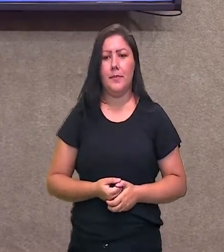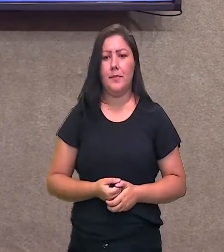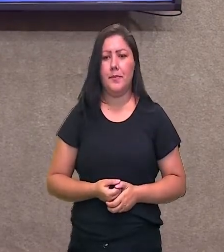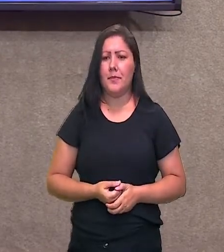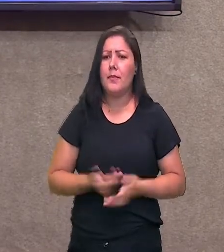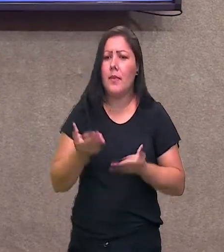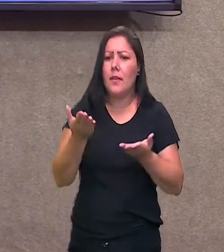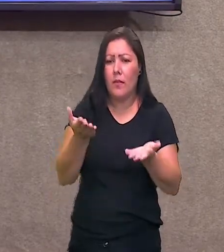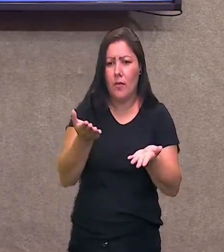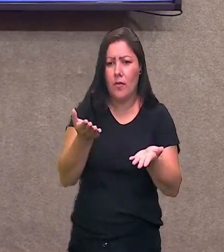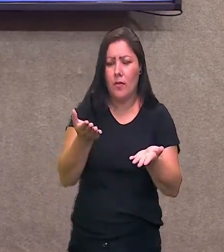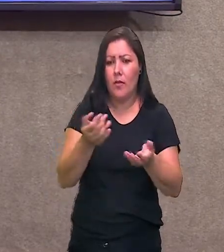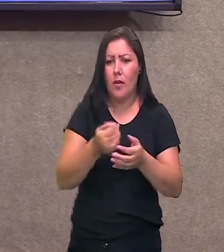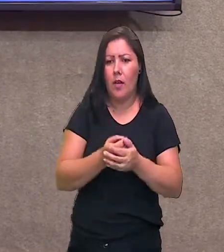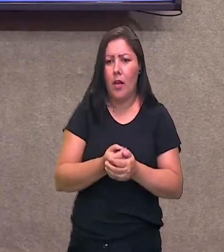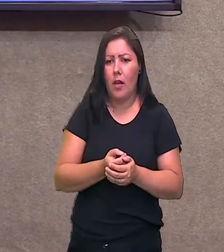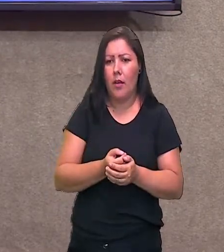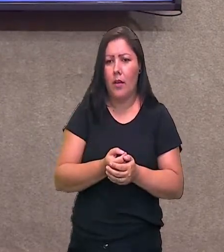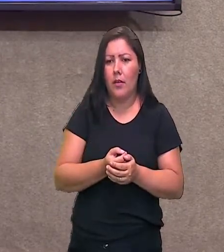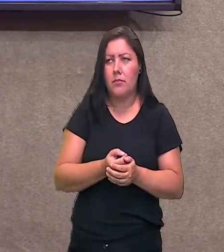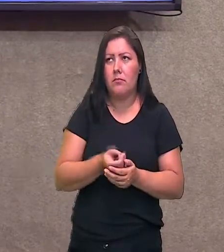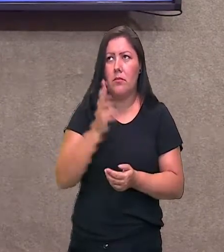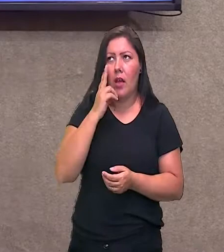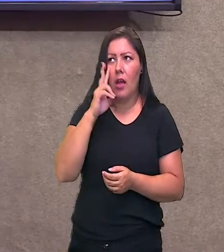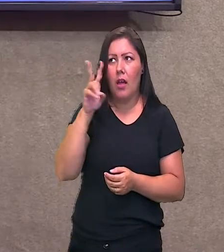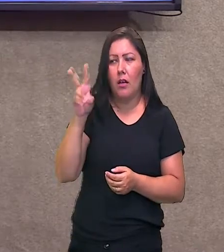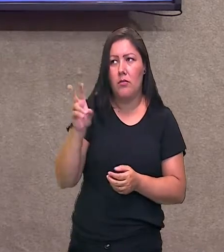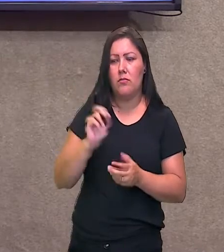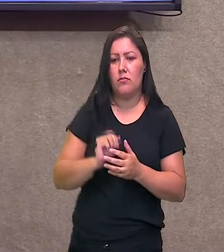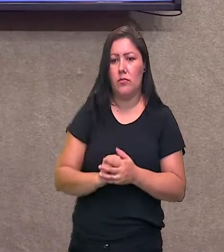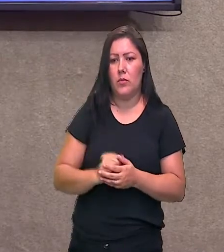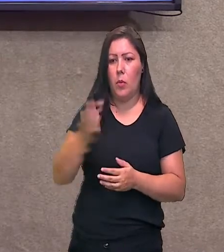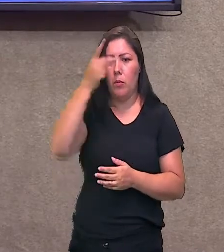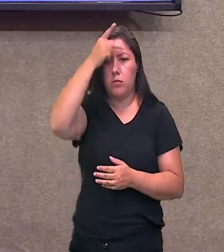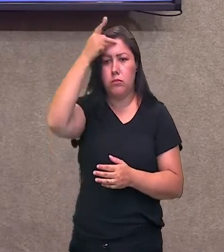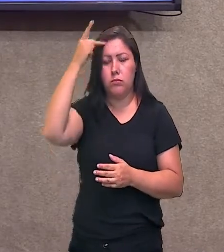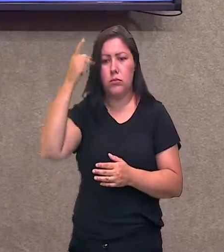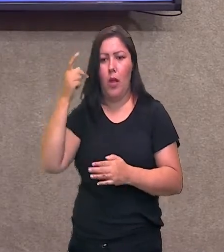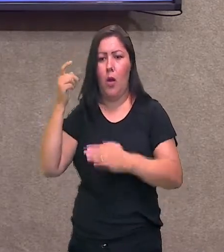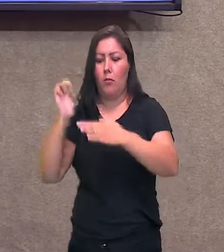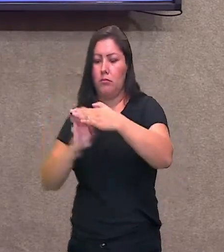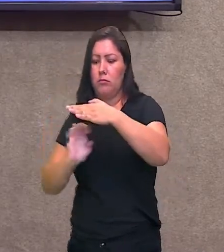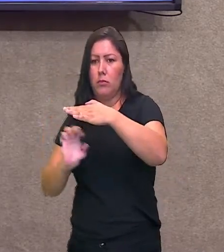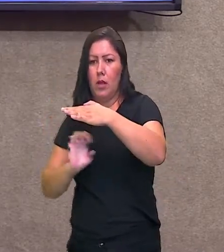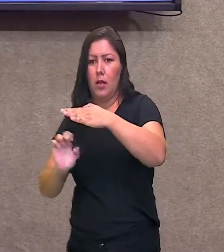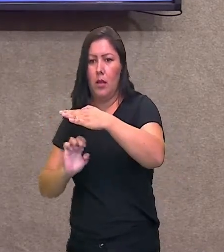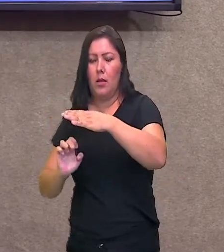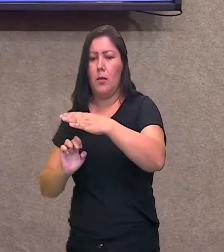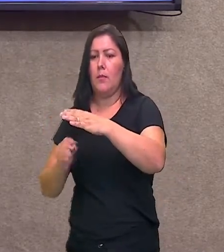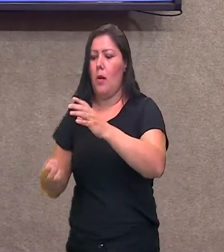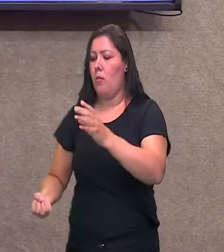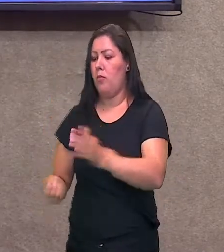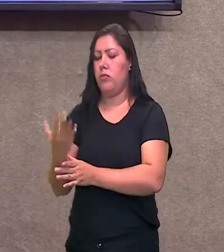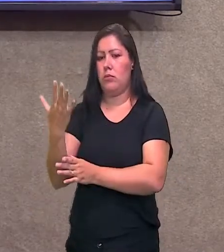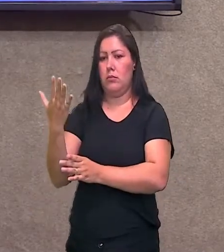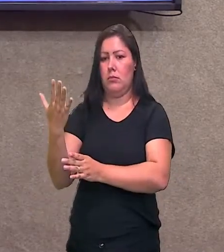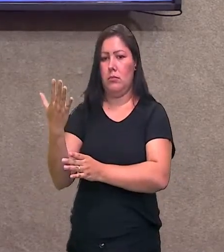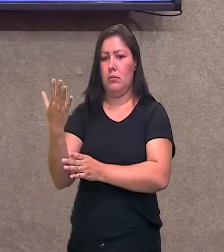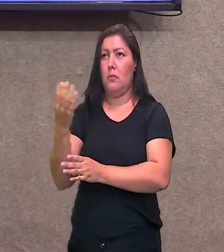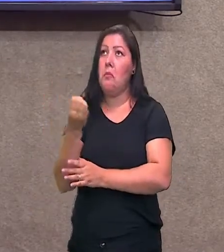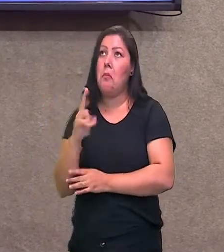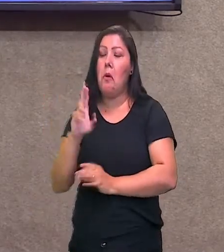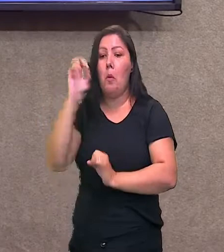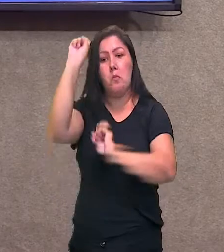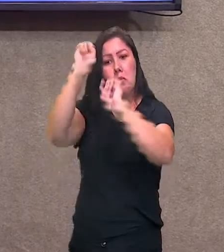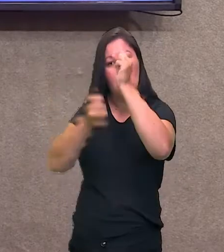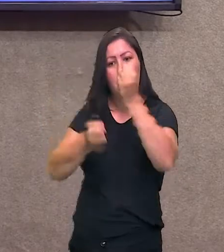Você já viu alguém abrir um comércio ou uma indústria? Por exemplo,